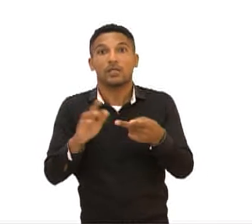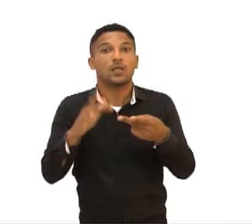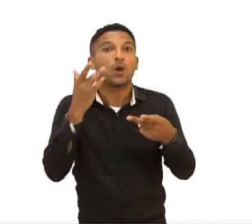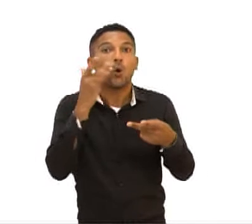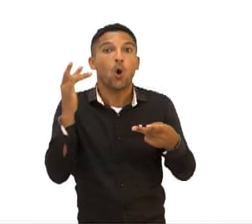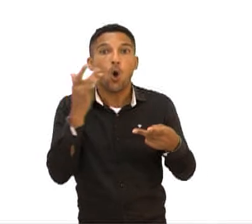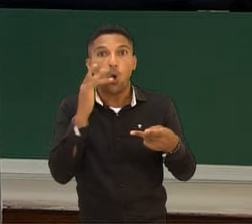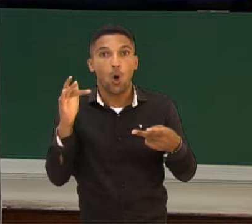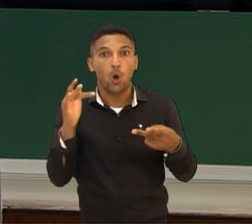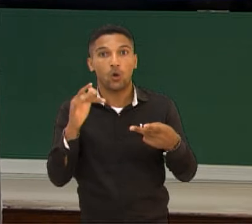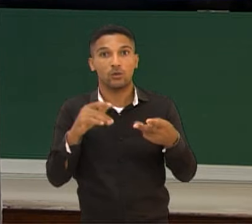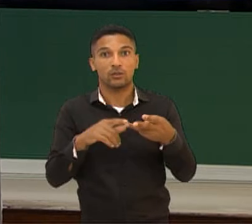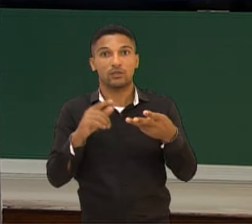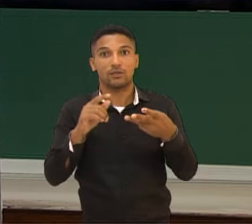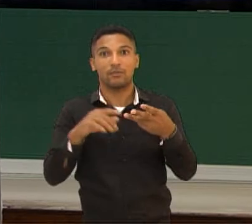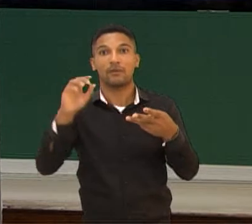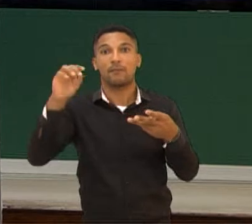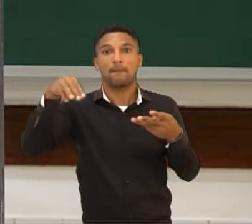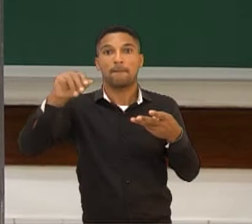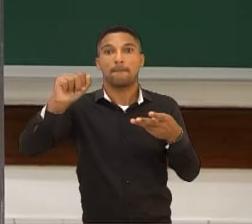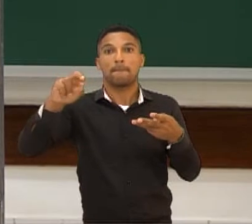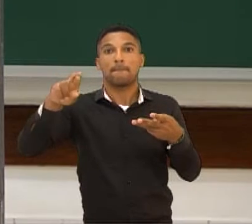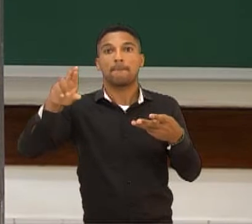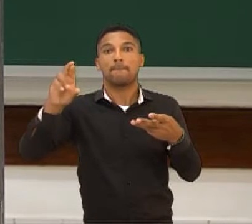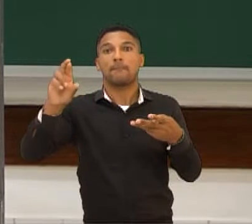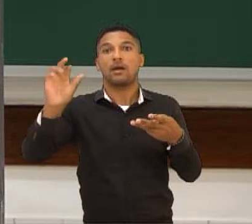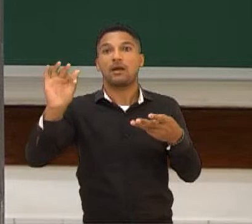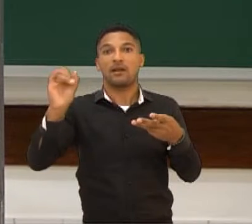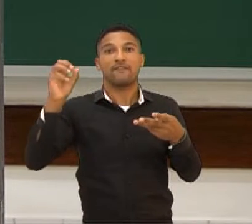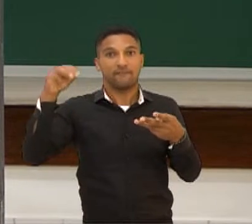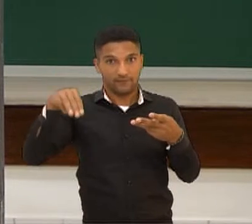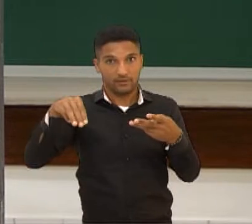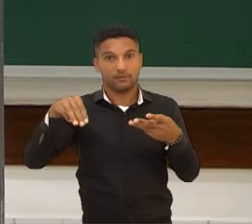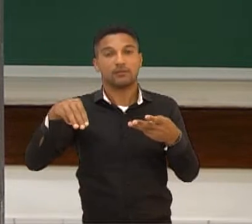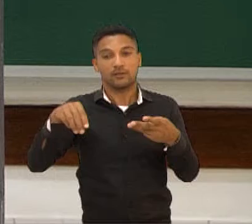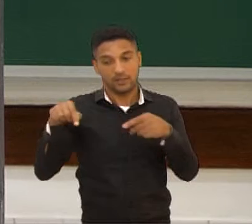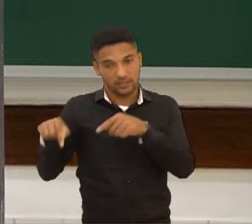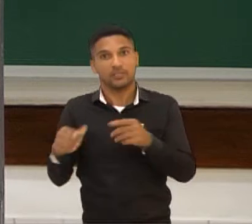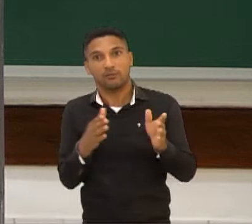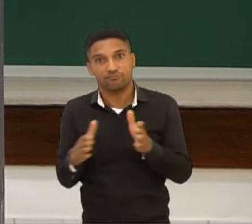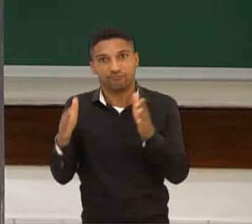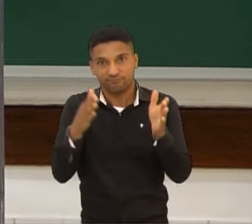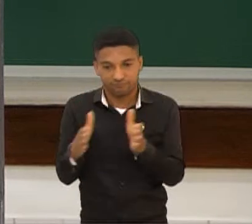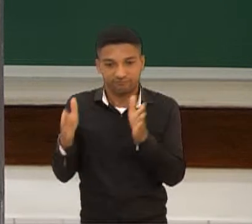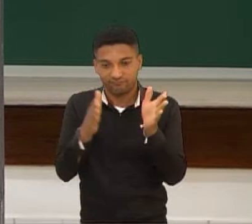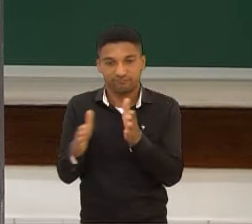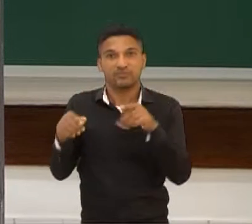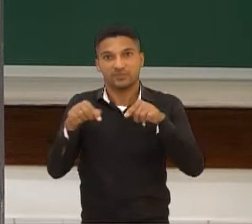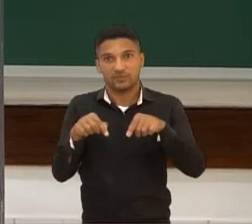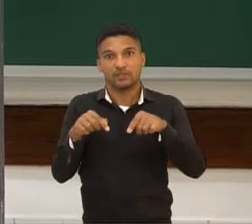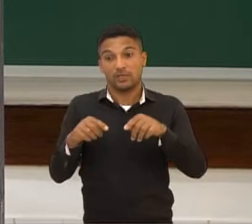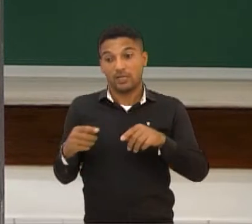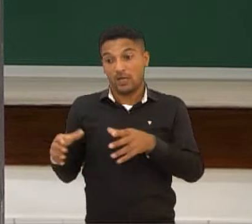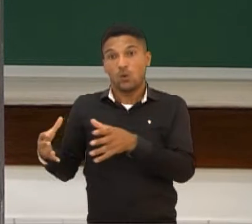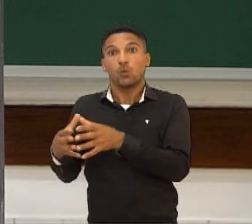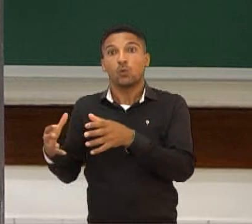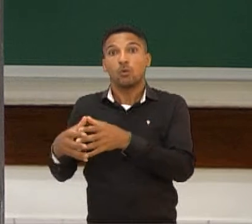bastante expoente nesse período, mas talvez o reino, né, o estado